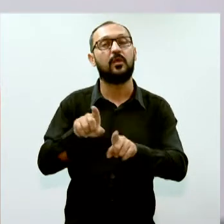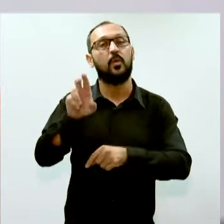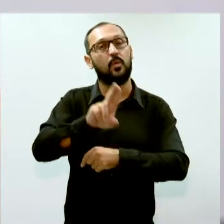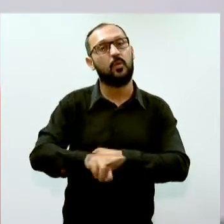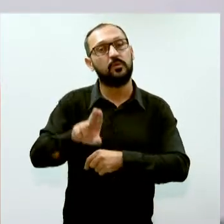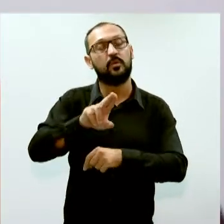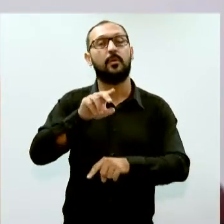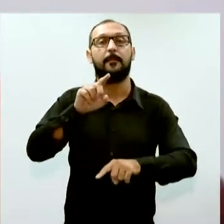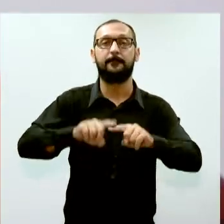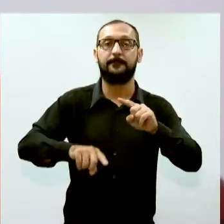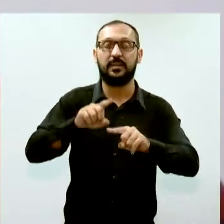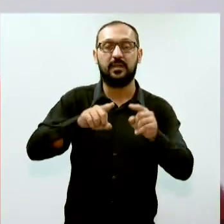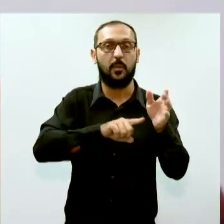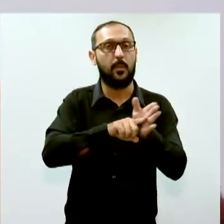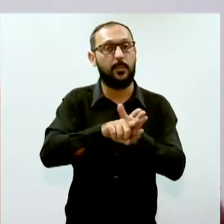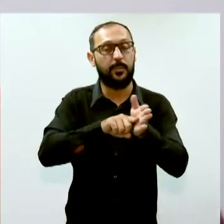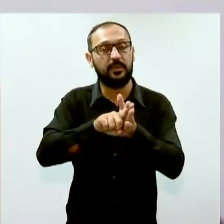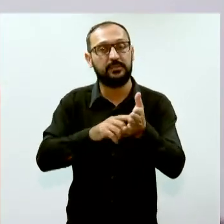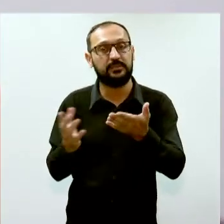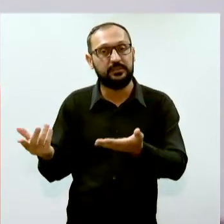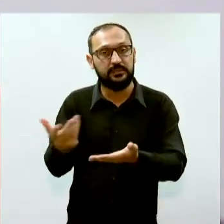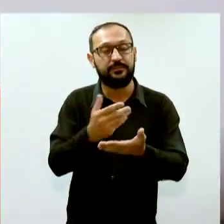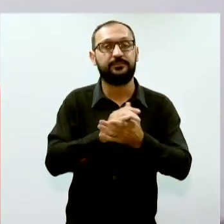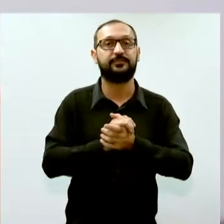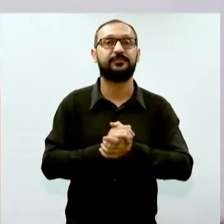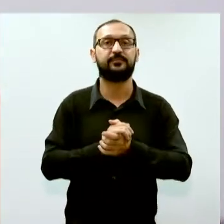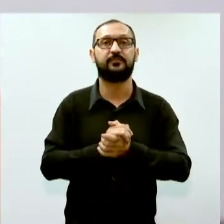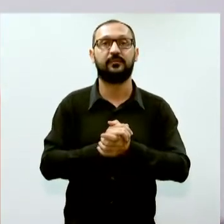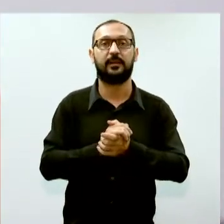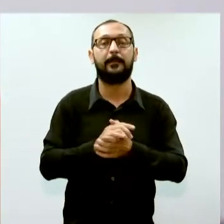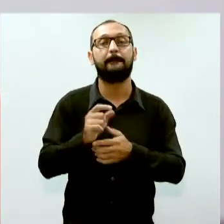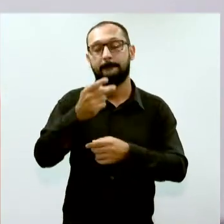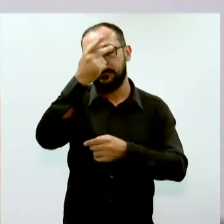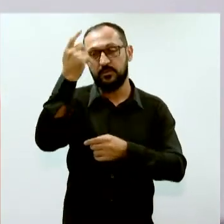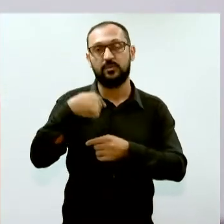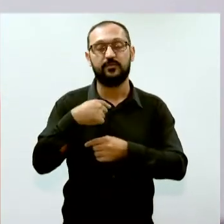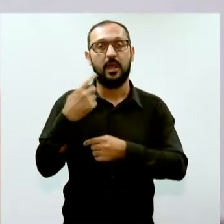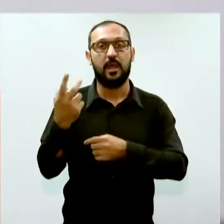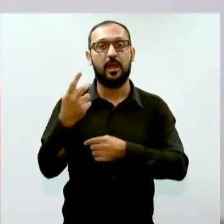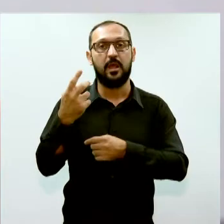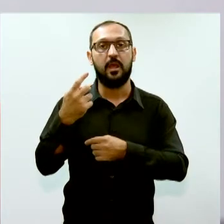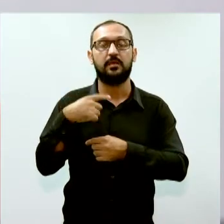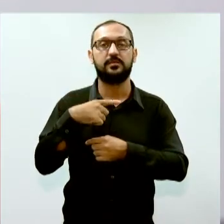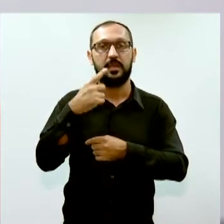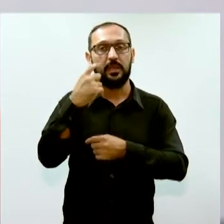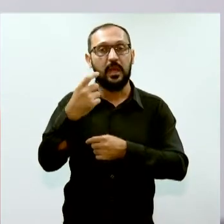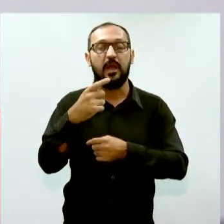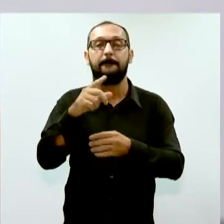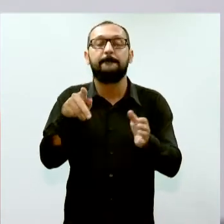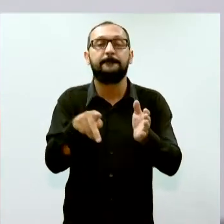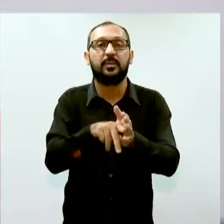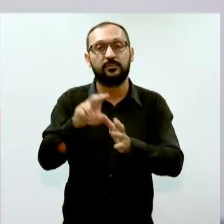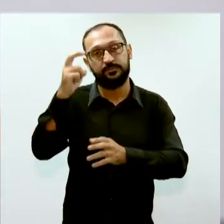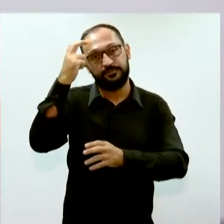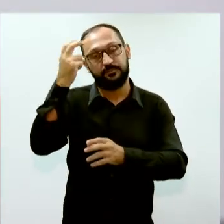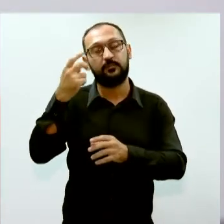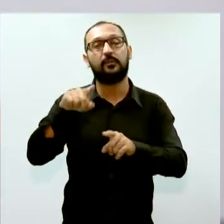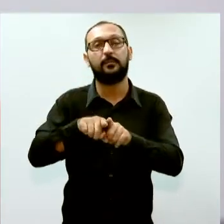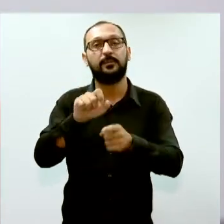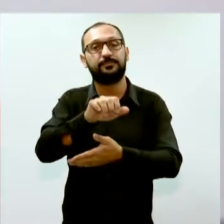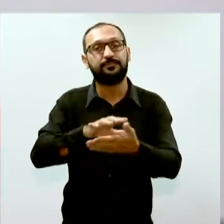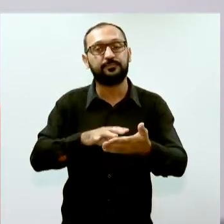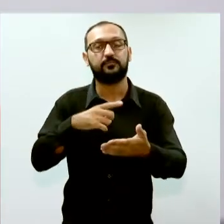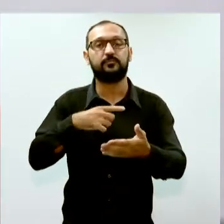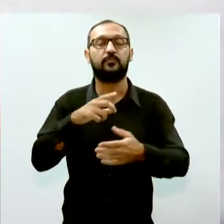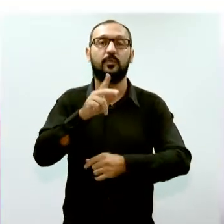como um material de pesquisa para os interessados na cultura, como um material didático-pedagógico